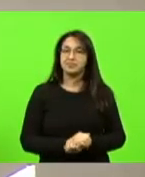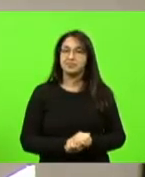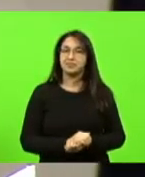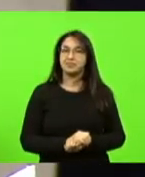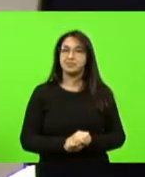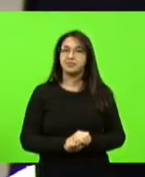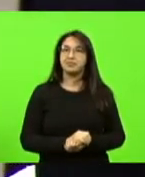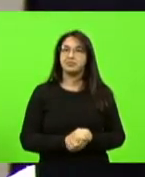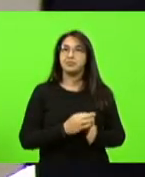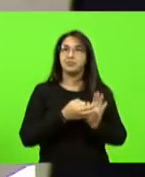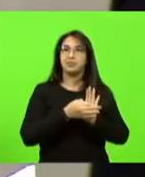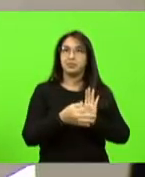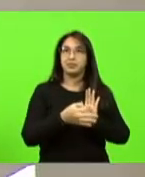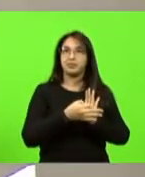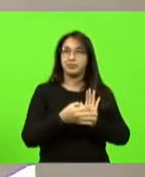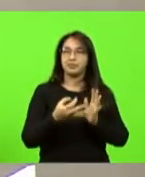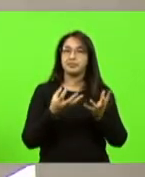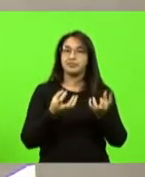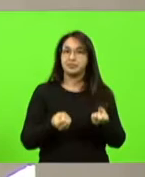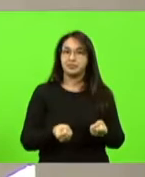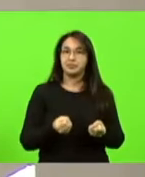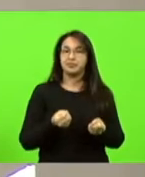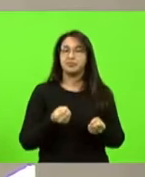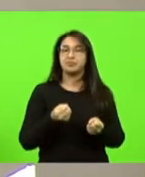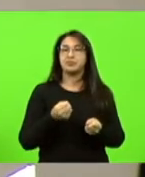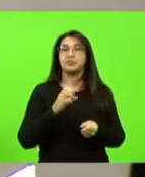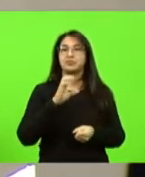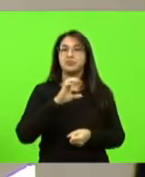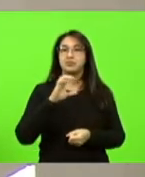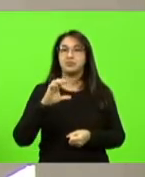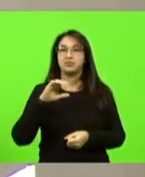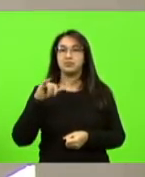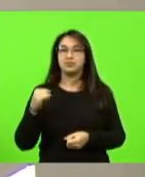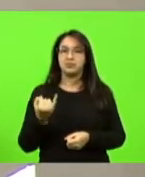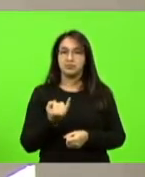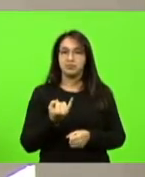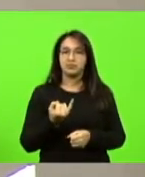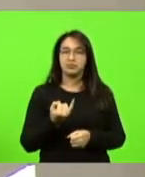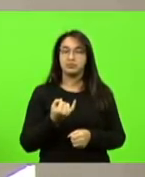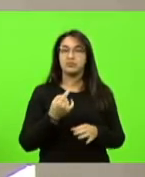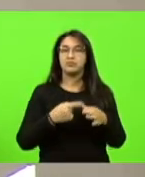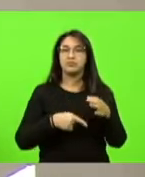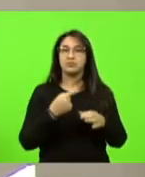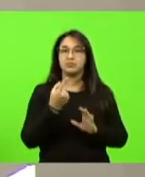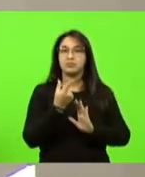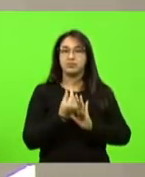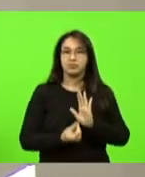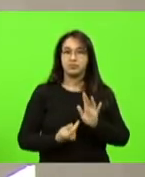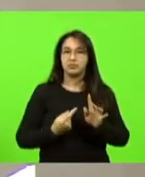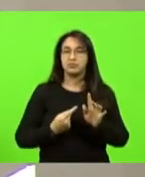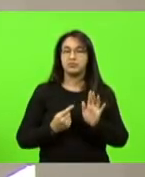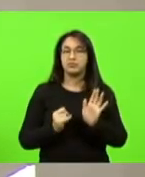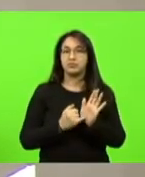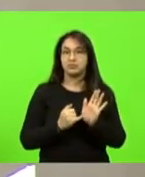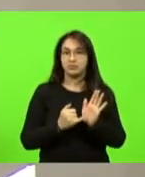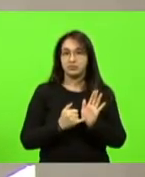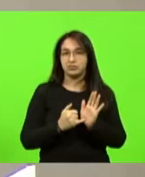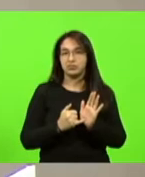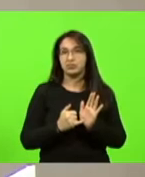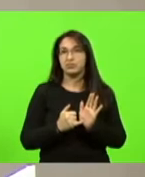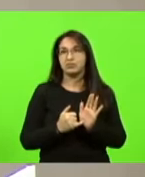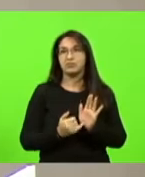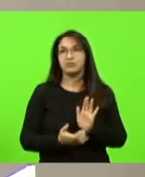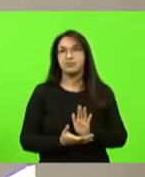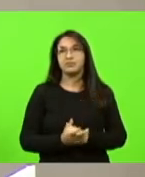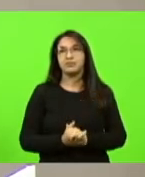pareceres favoráveis das comissões de Constituição, Justiça e Comissão de Finanças e Tributação.